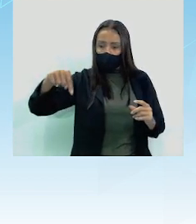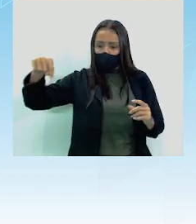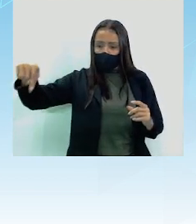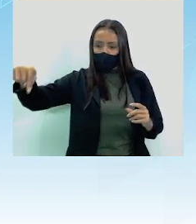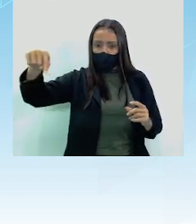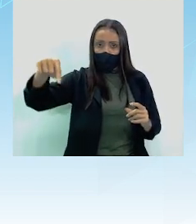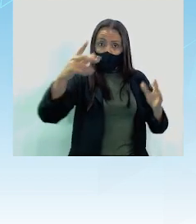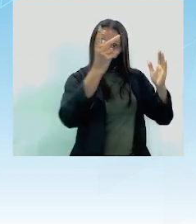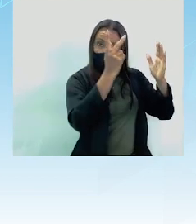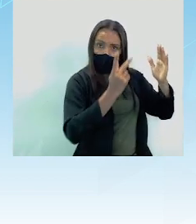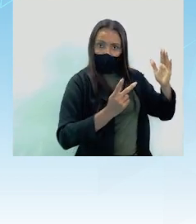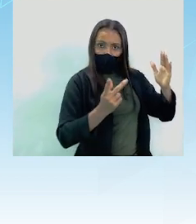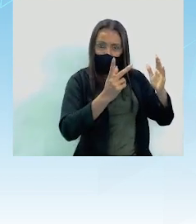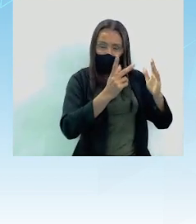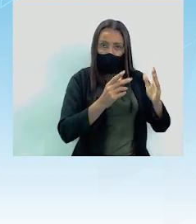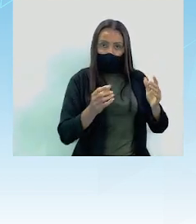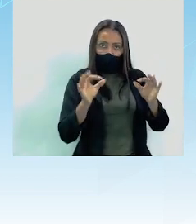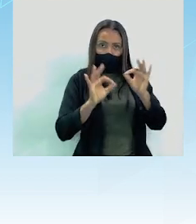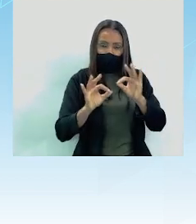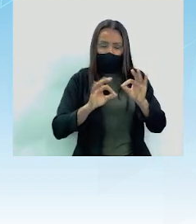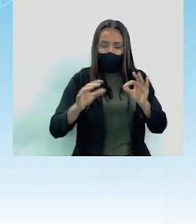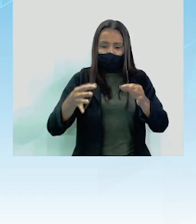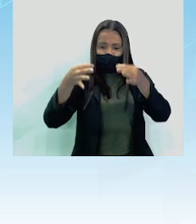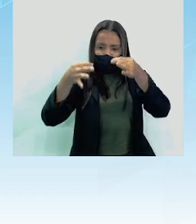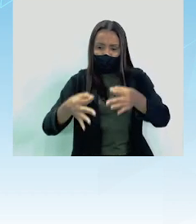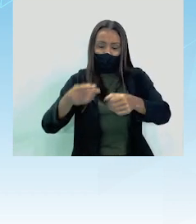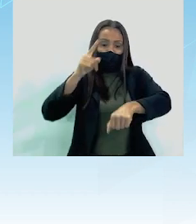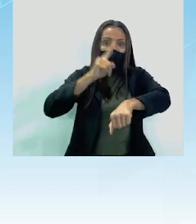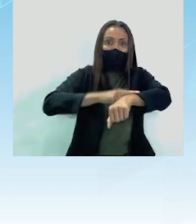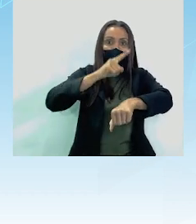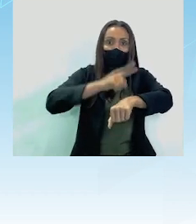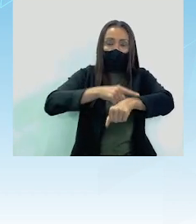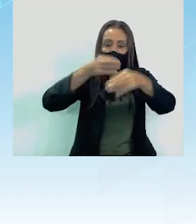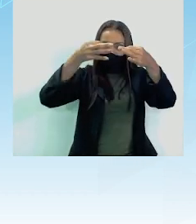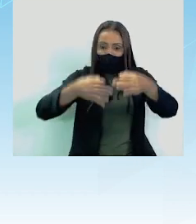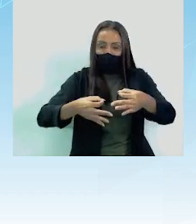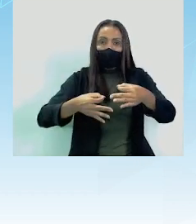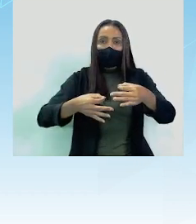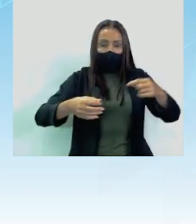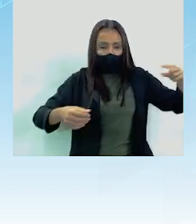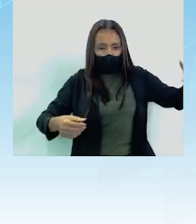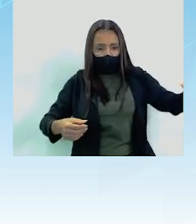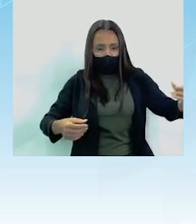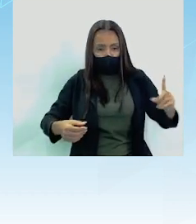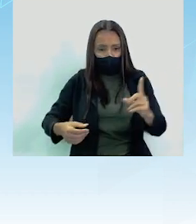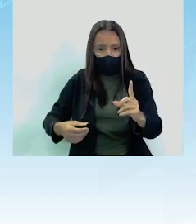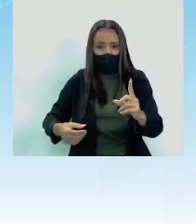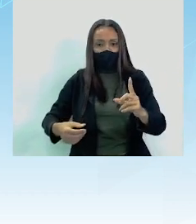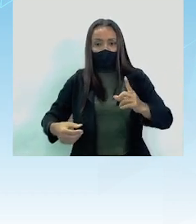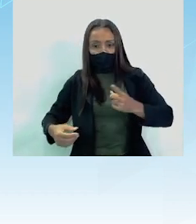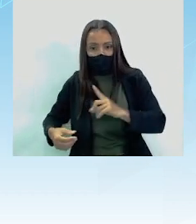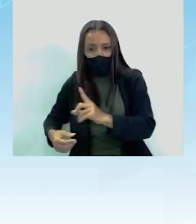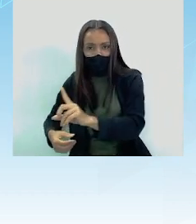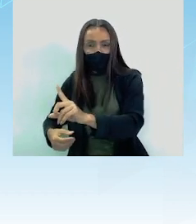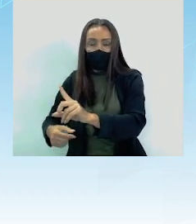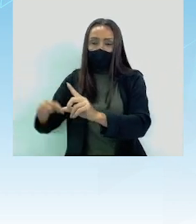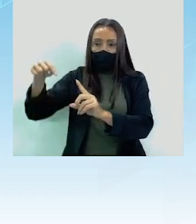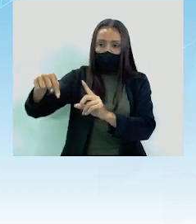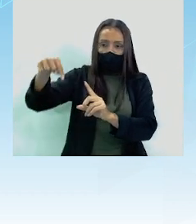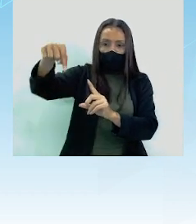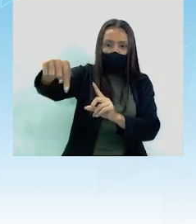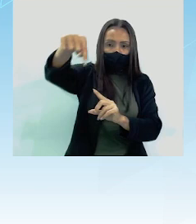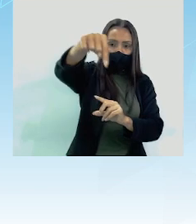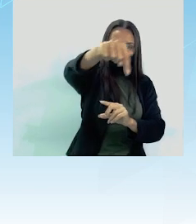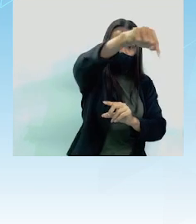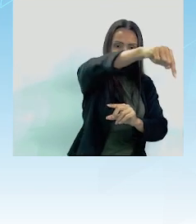né, isso feito pela organização, chegar exatamente na hora, minuto e segundo certo. Se está determinado para eu passar